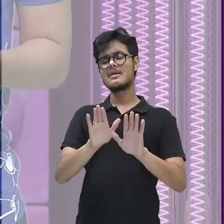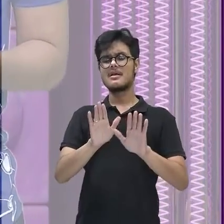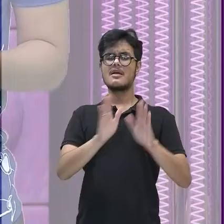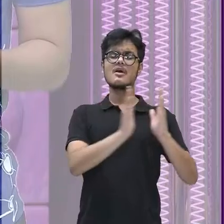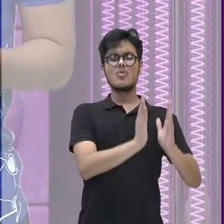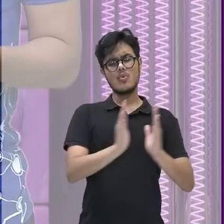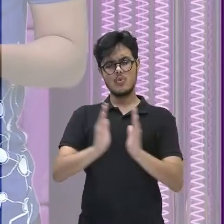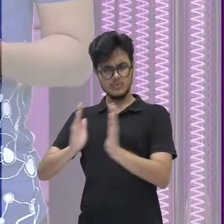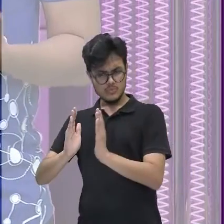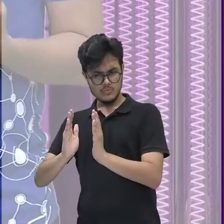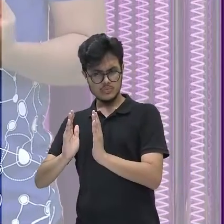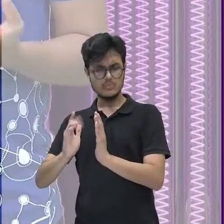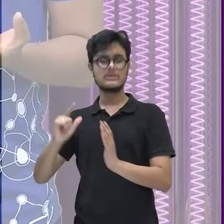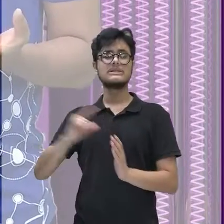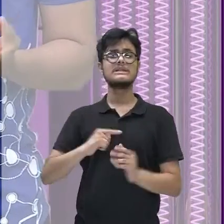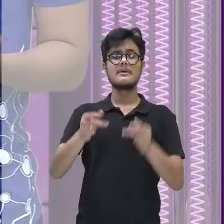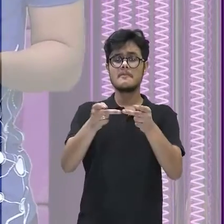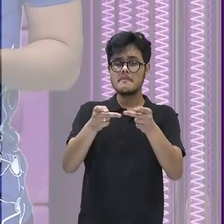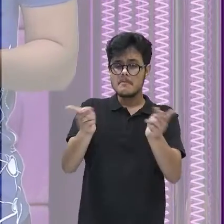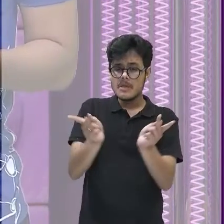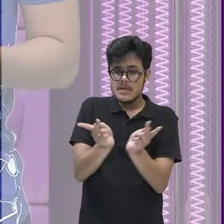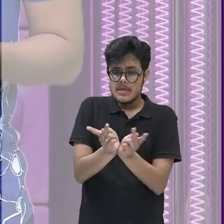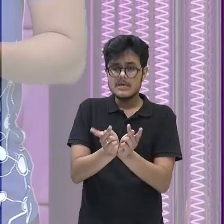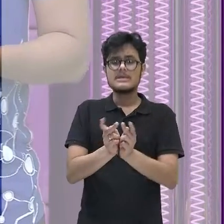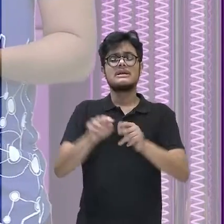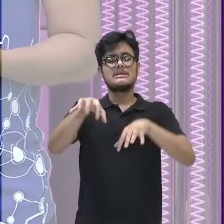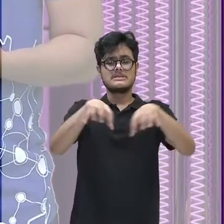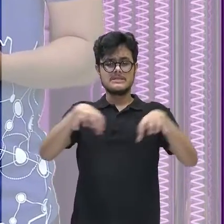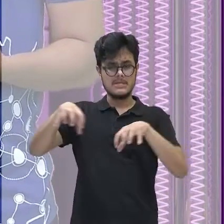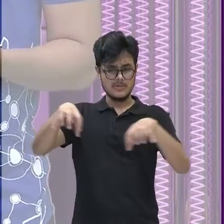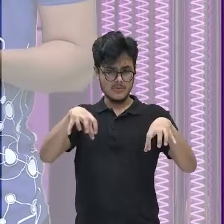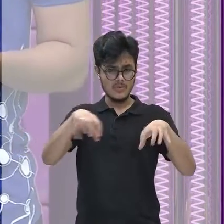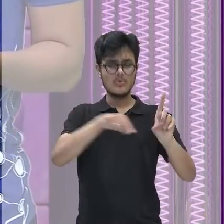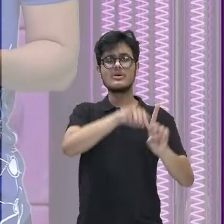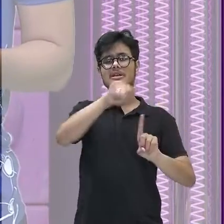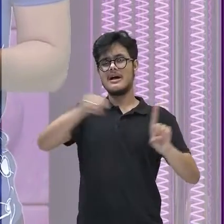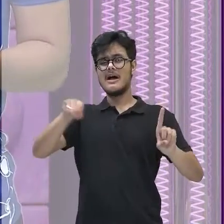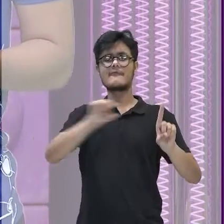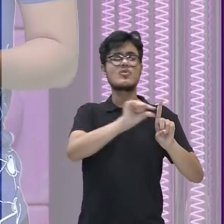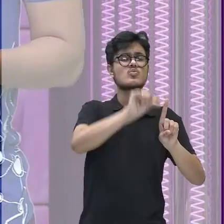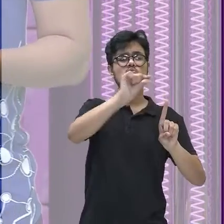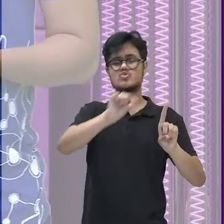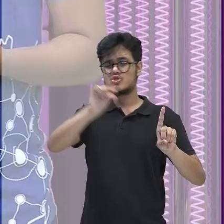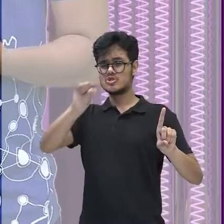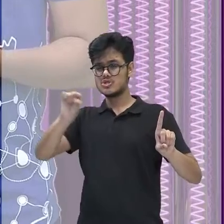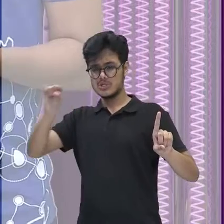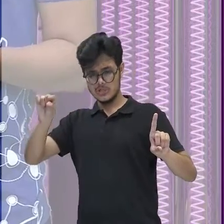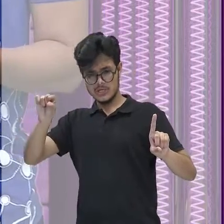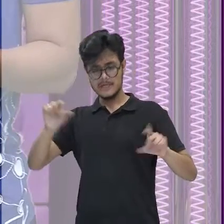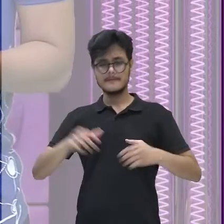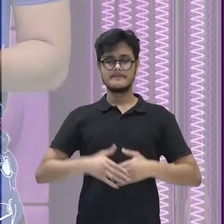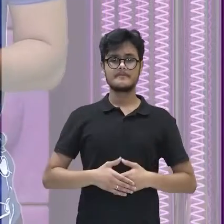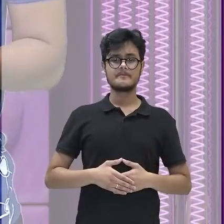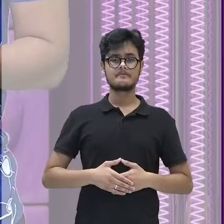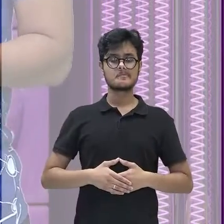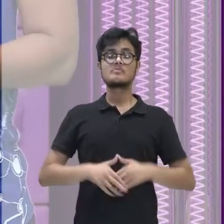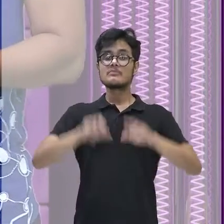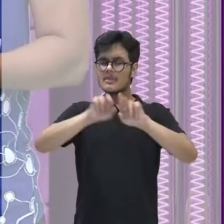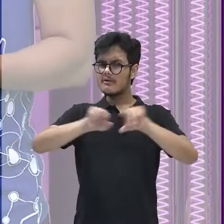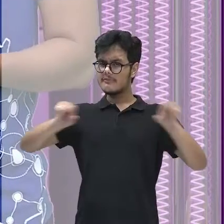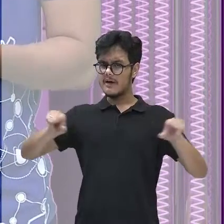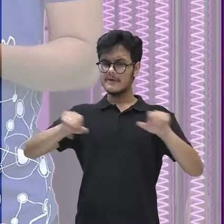coluna, gráfico de pizza ou de setores, gráfico de linha. Podemos também trabalhar com